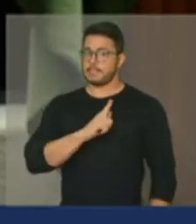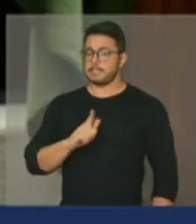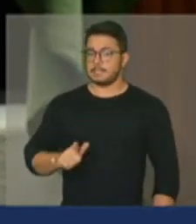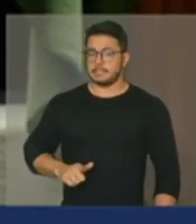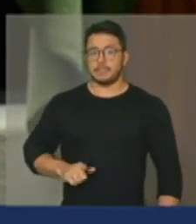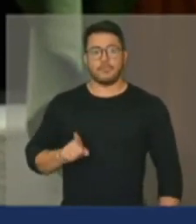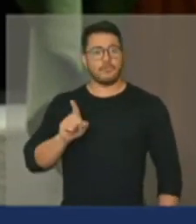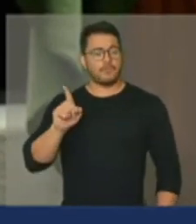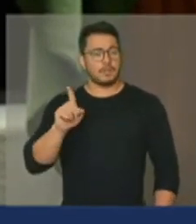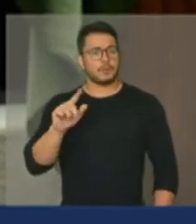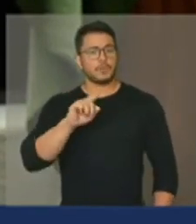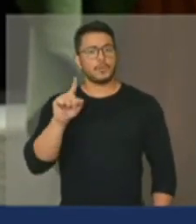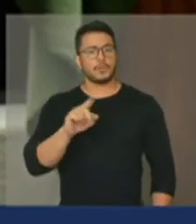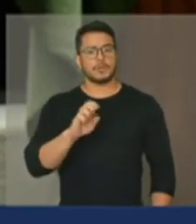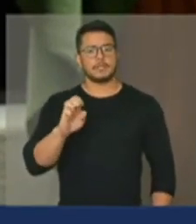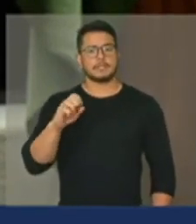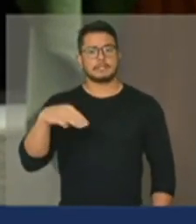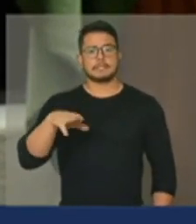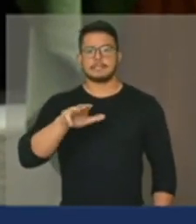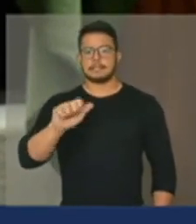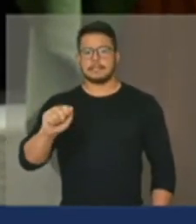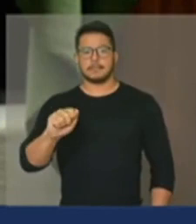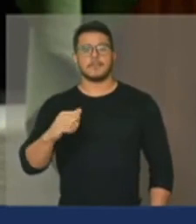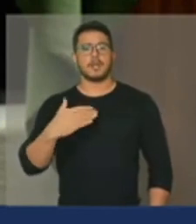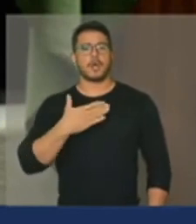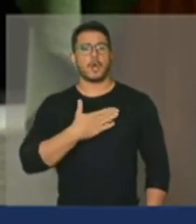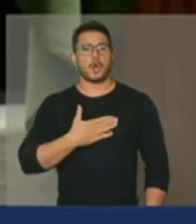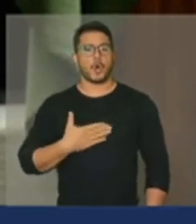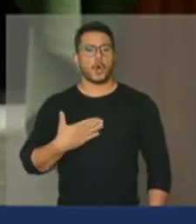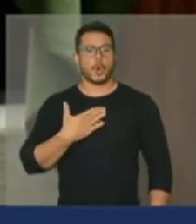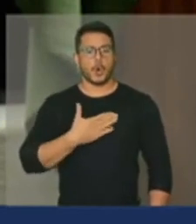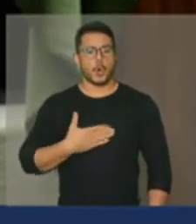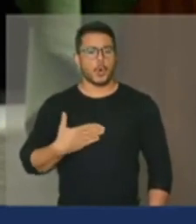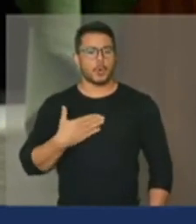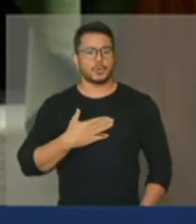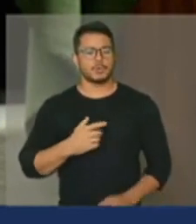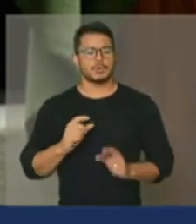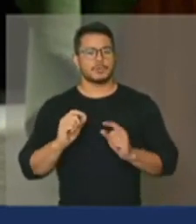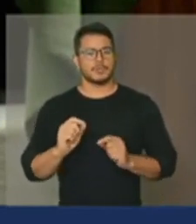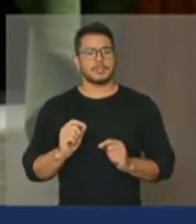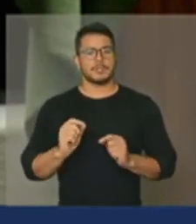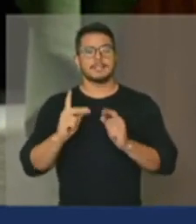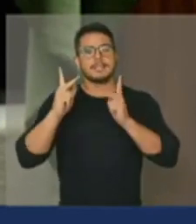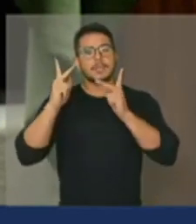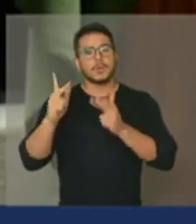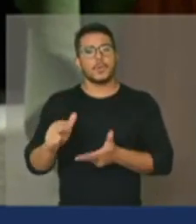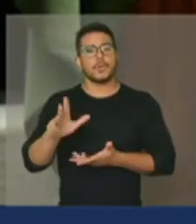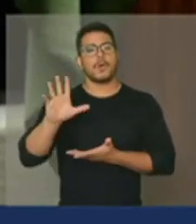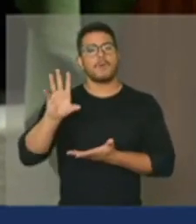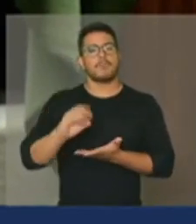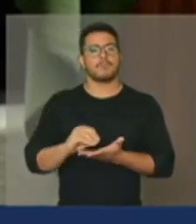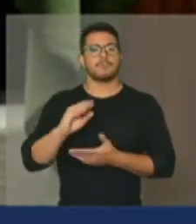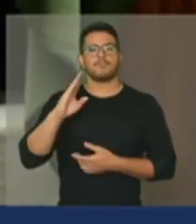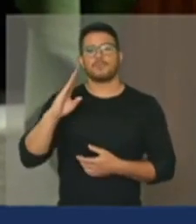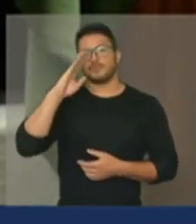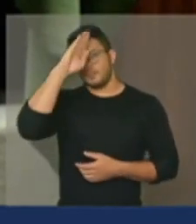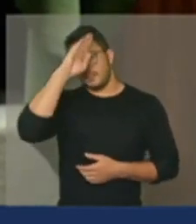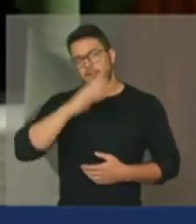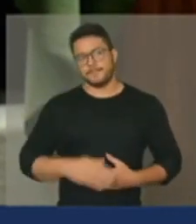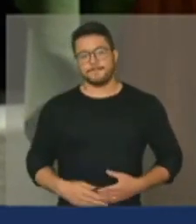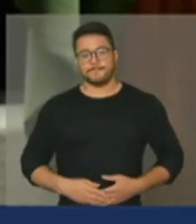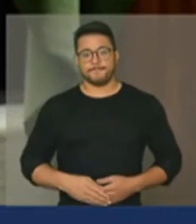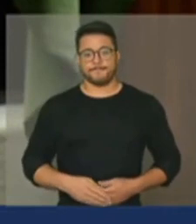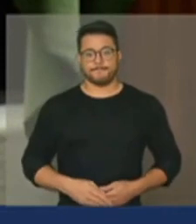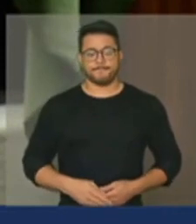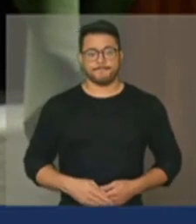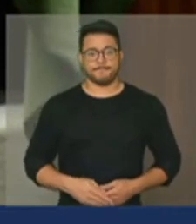sabem, gosta de se fazer a imagem e semelhança do presidente genocida Jair Bolsonaro. Começa